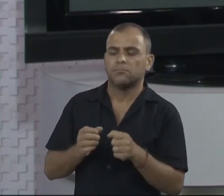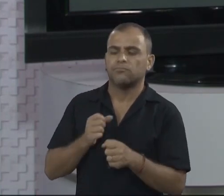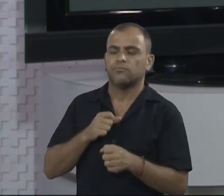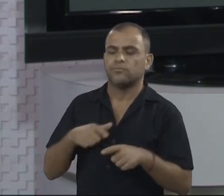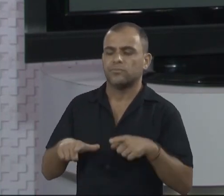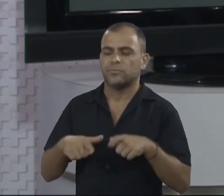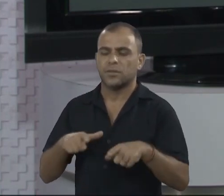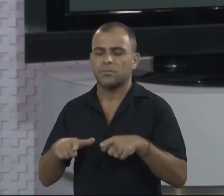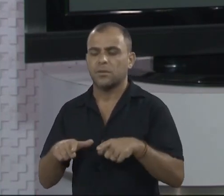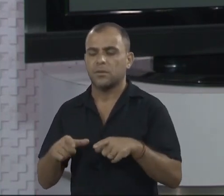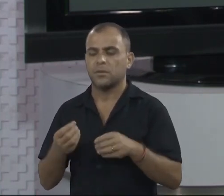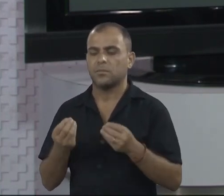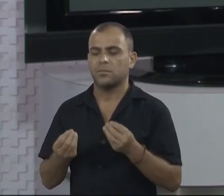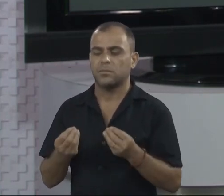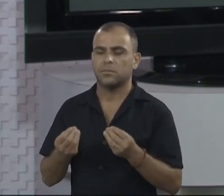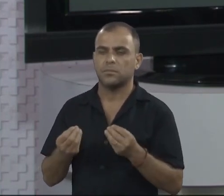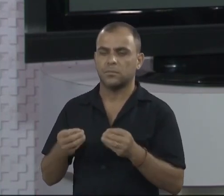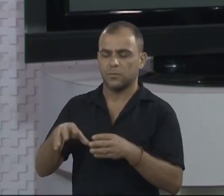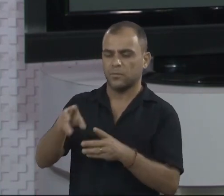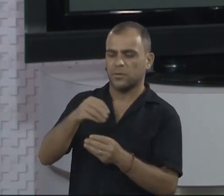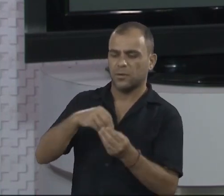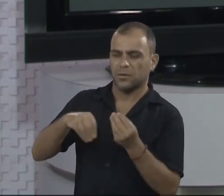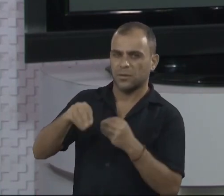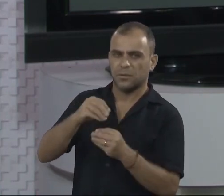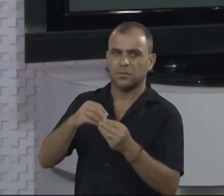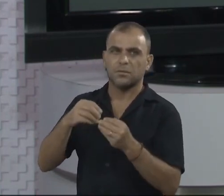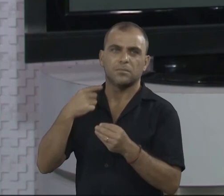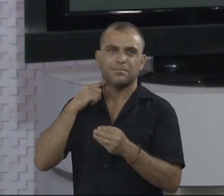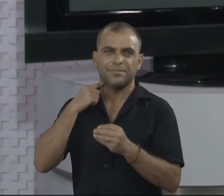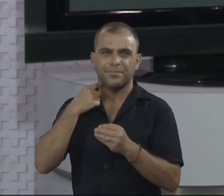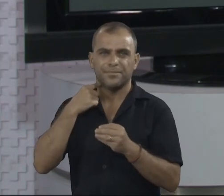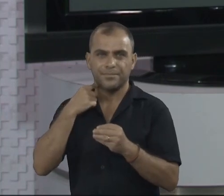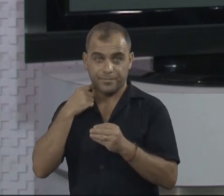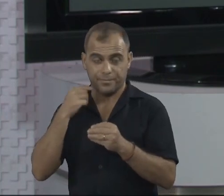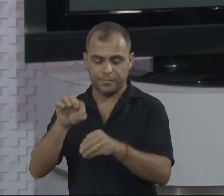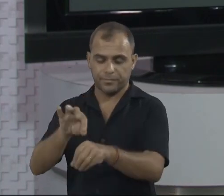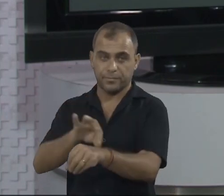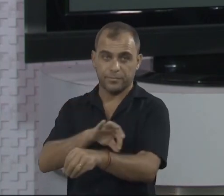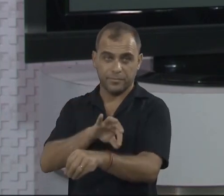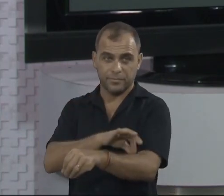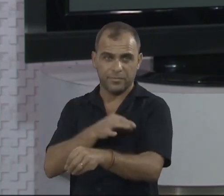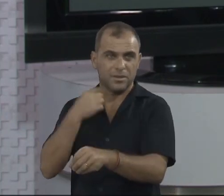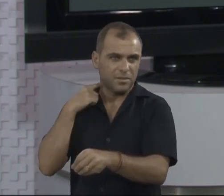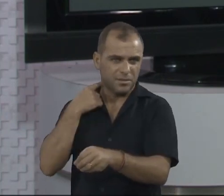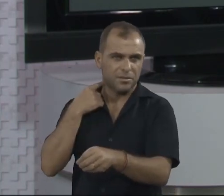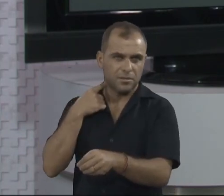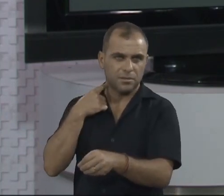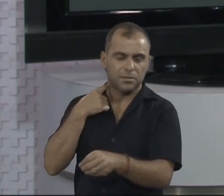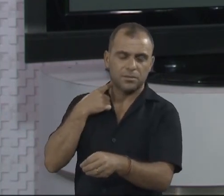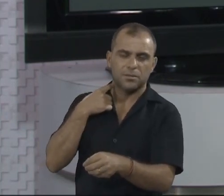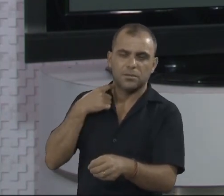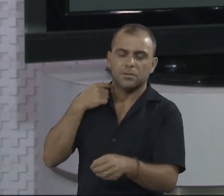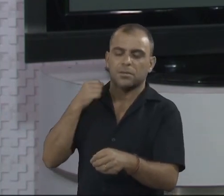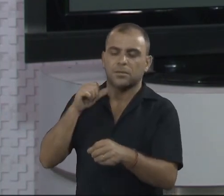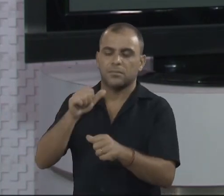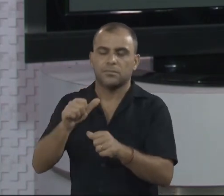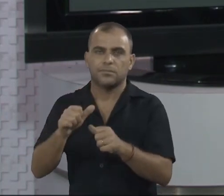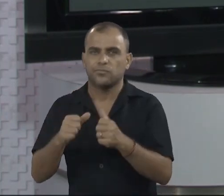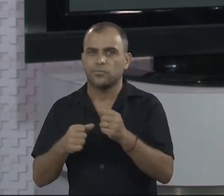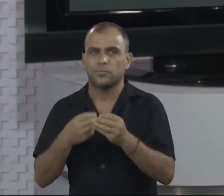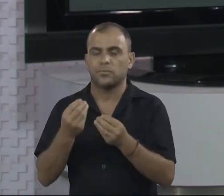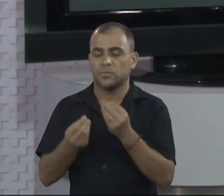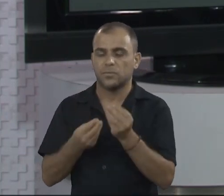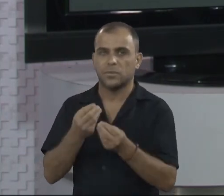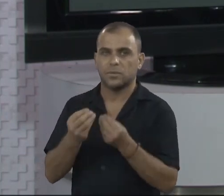com as toxinas utilizadas. E o sistema digestório com os resíduos, né, dos componentes utilizados nas